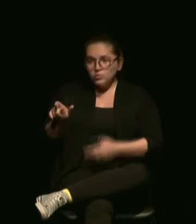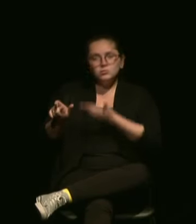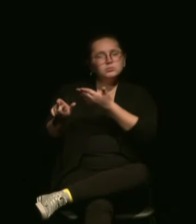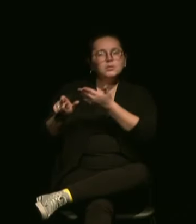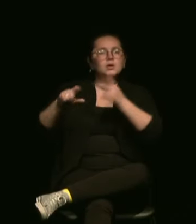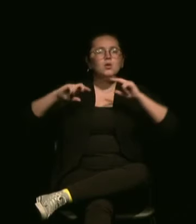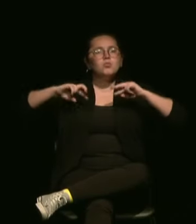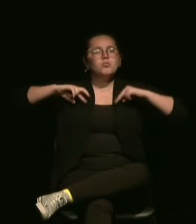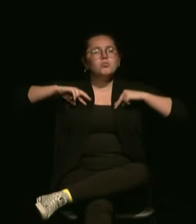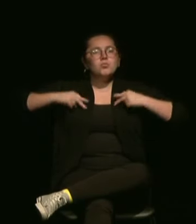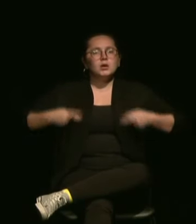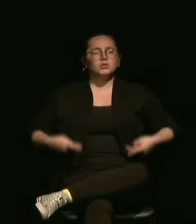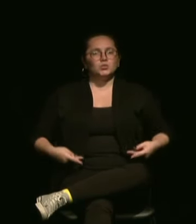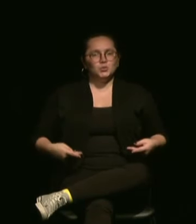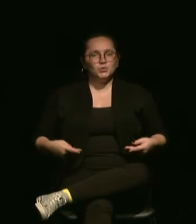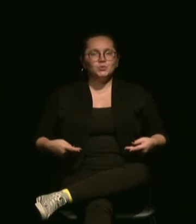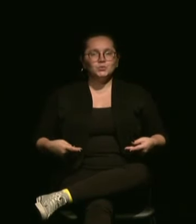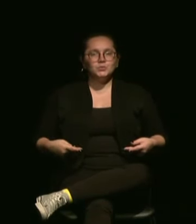ser humano